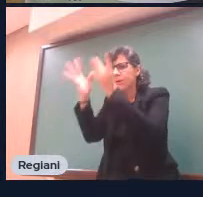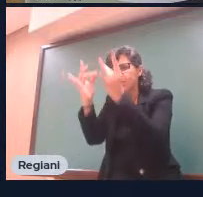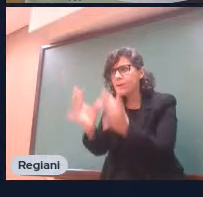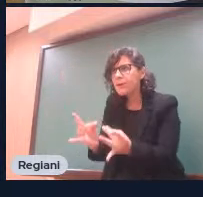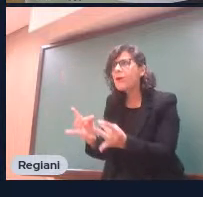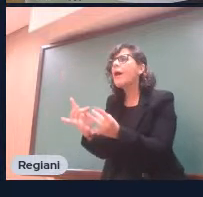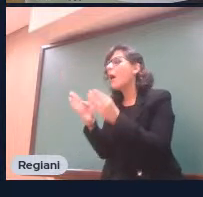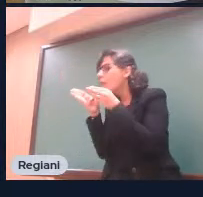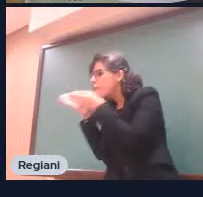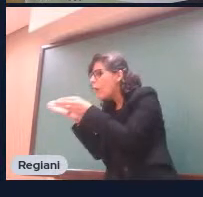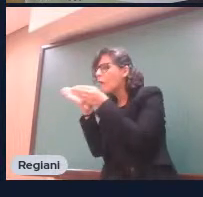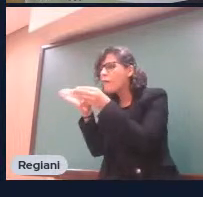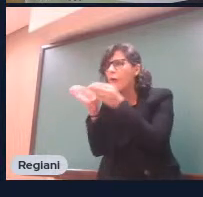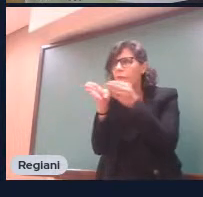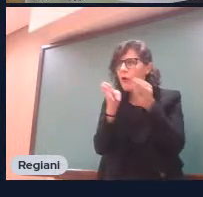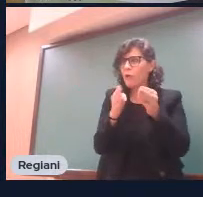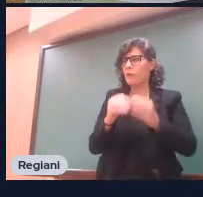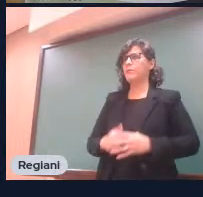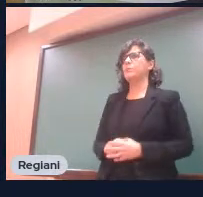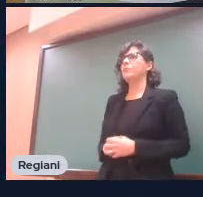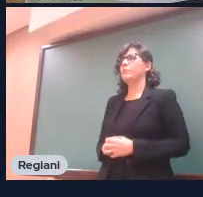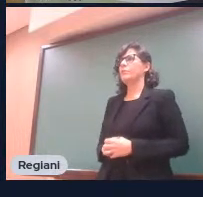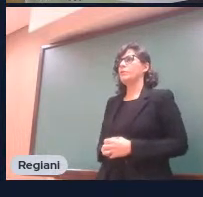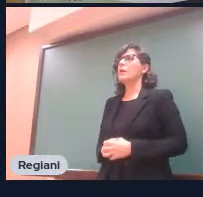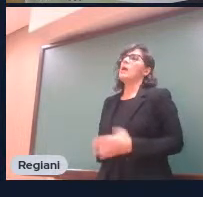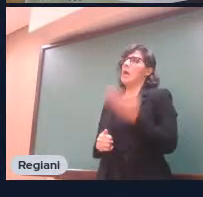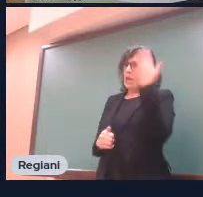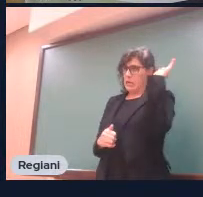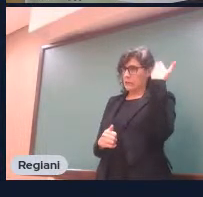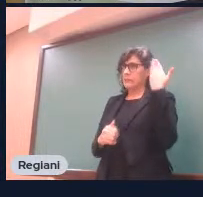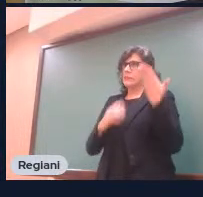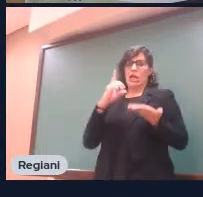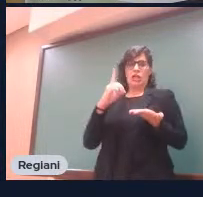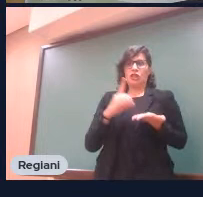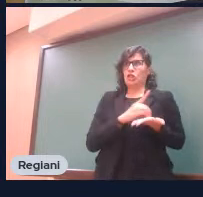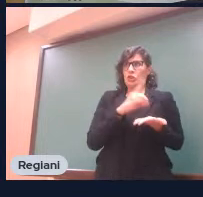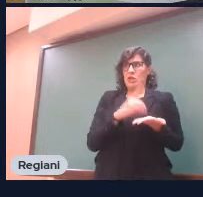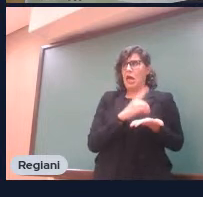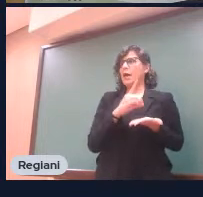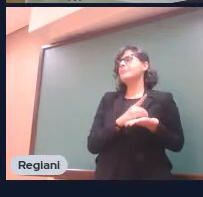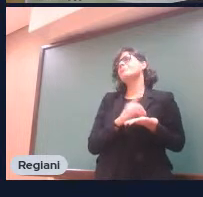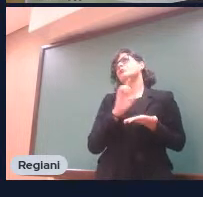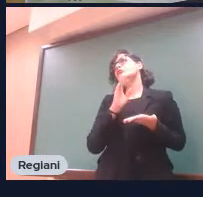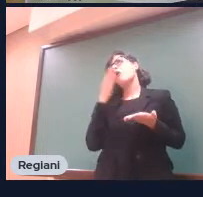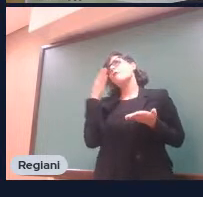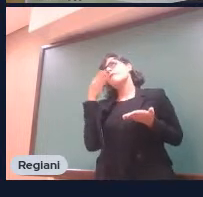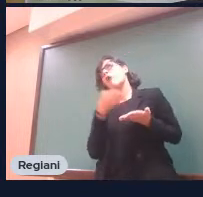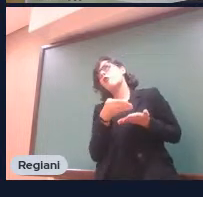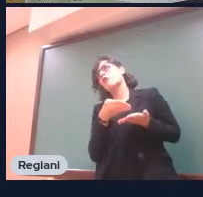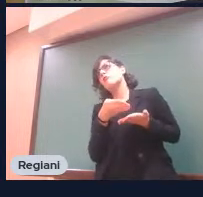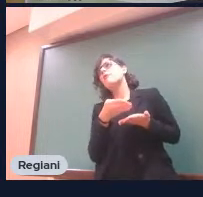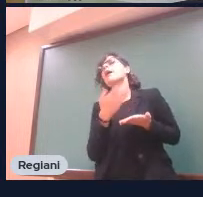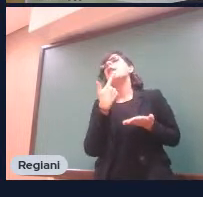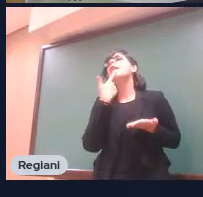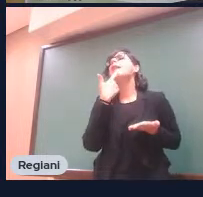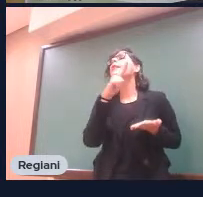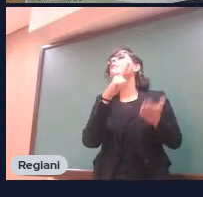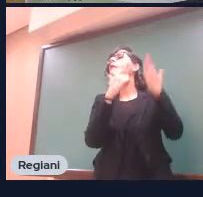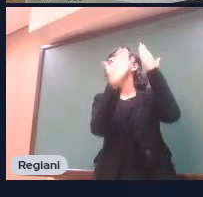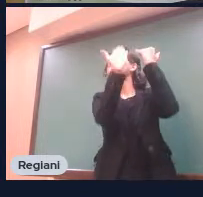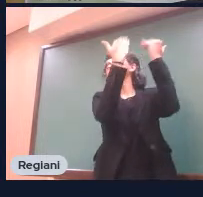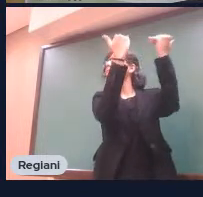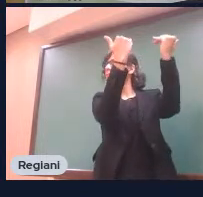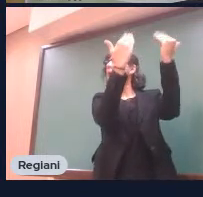E nós saímos de dicionários apenas para os principais idiomas